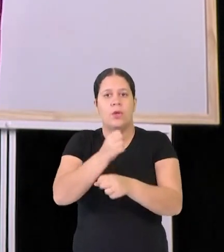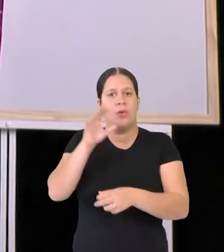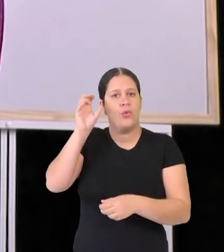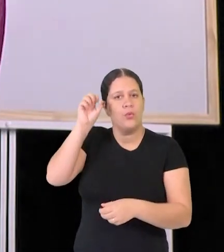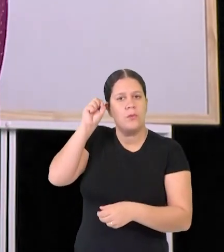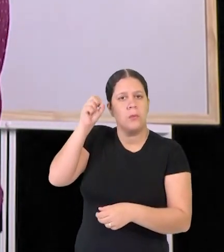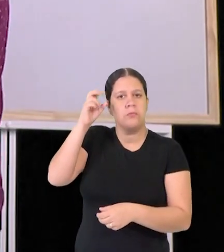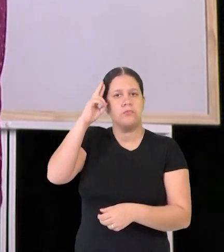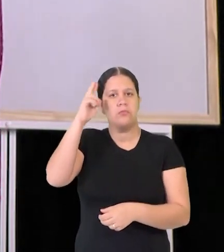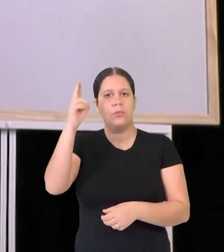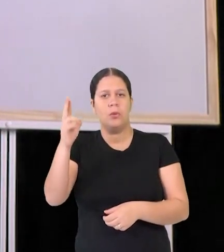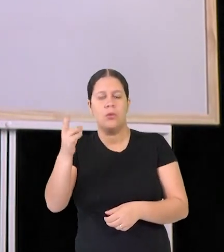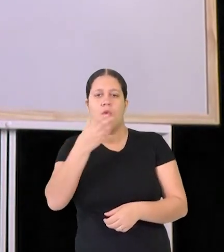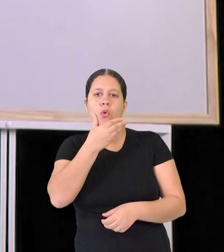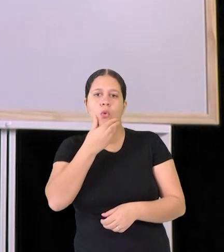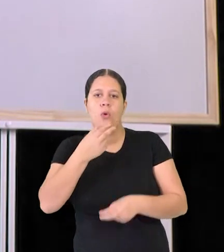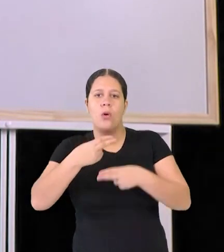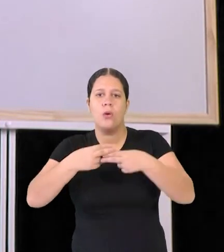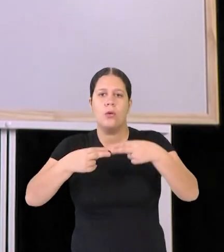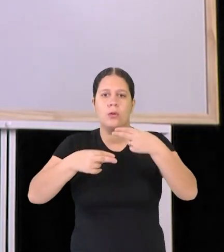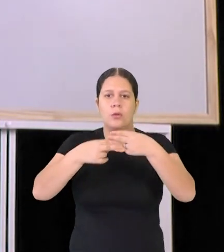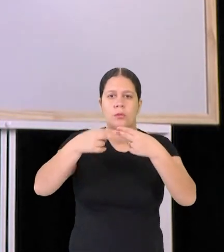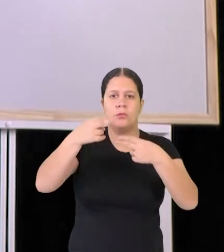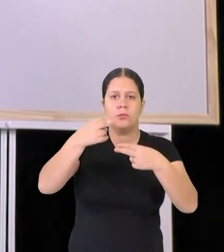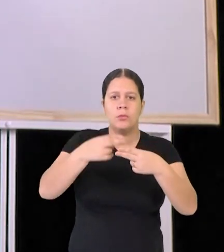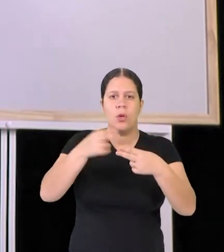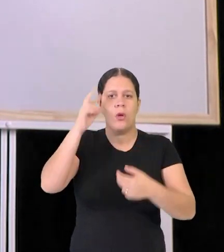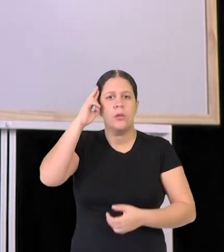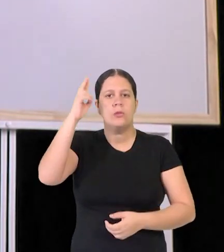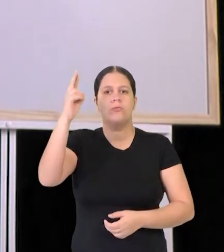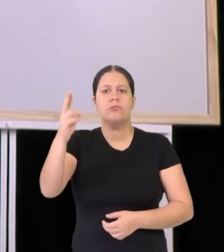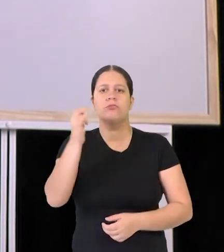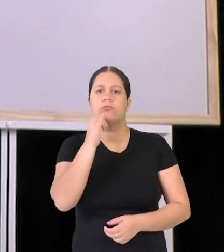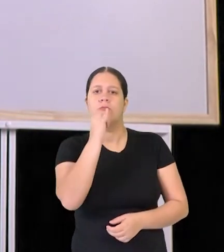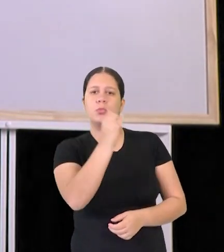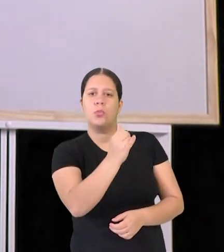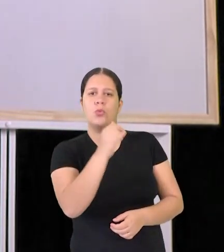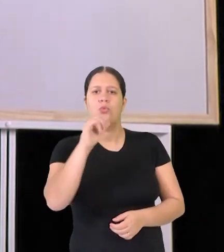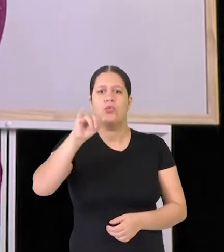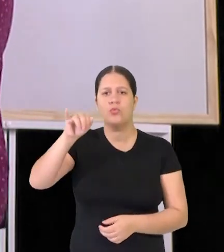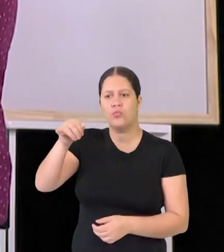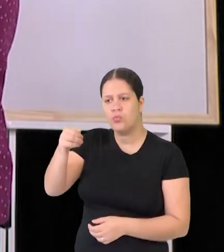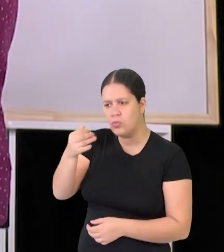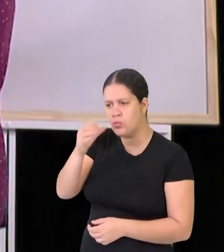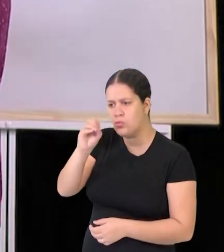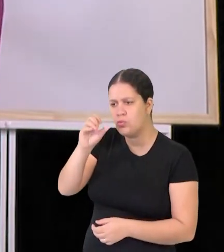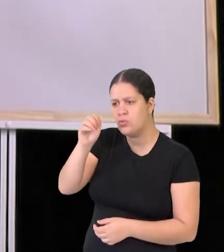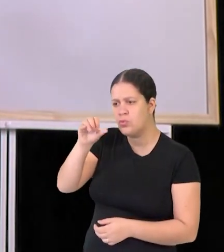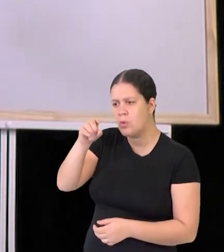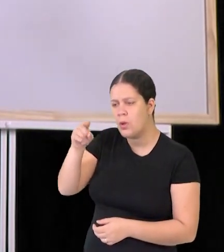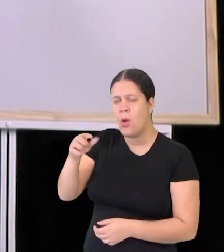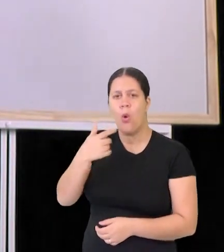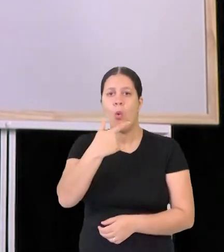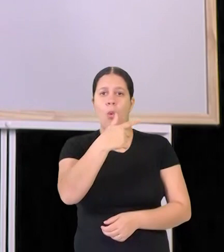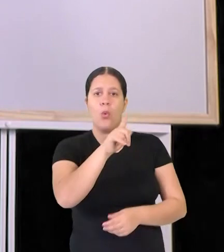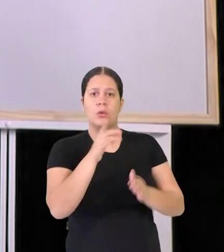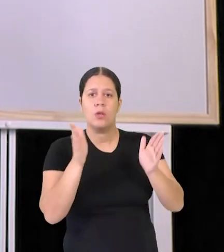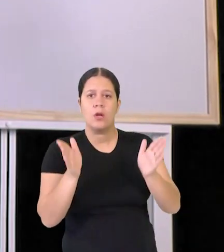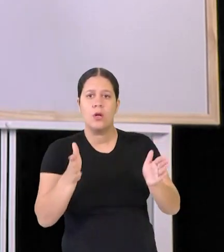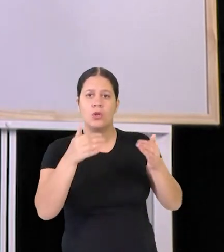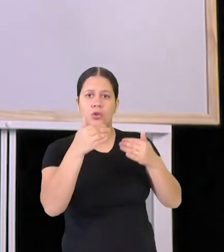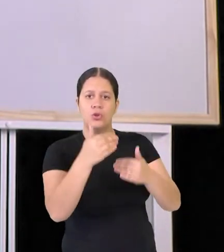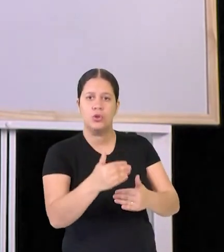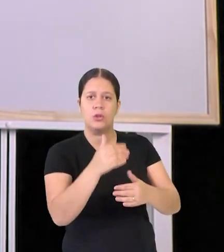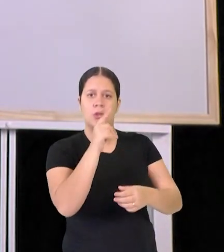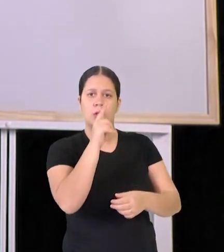o proprietário e o pedreiro. O proprietário diz o seguinte, João, devemos colocar outra caixa d'água